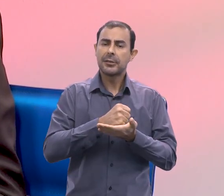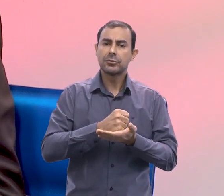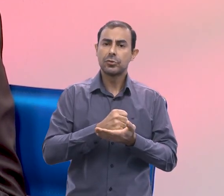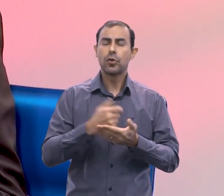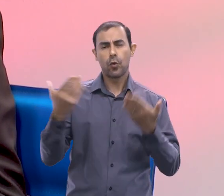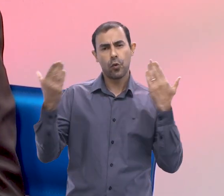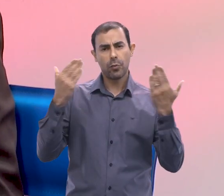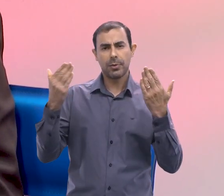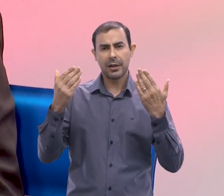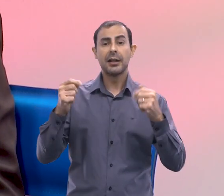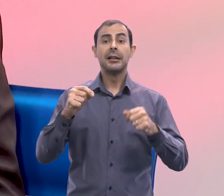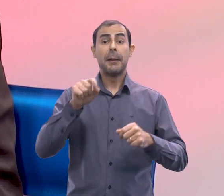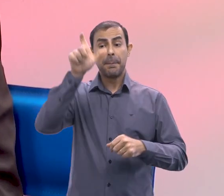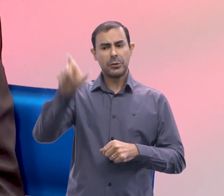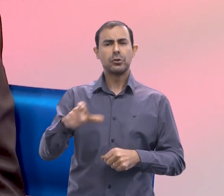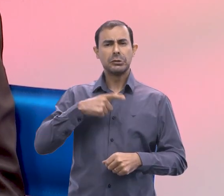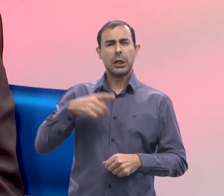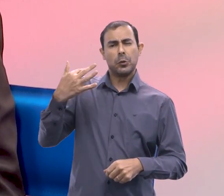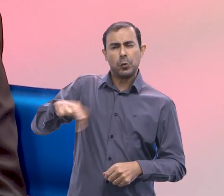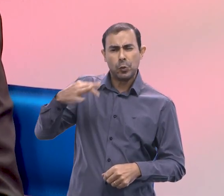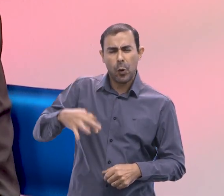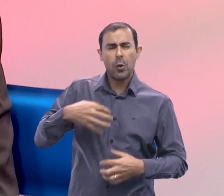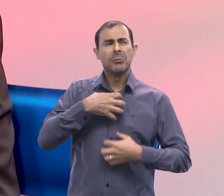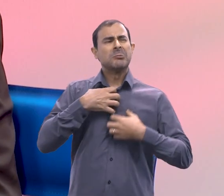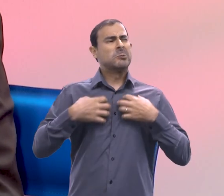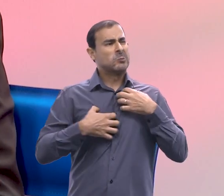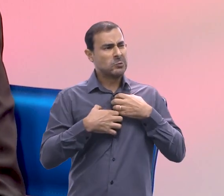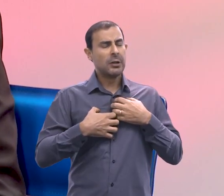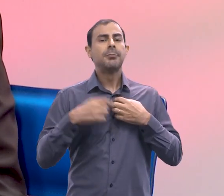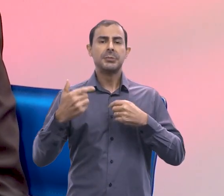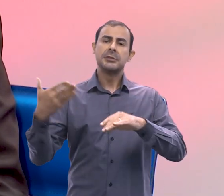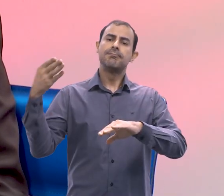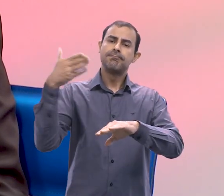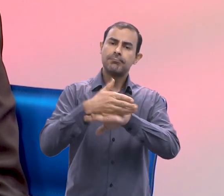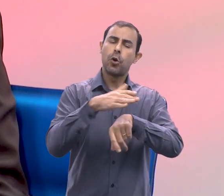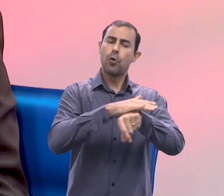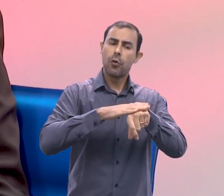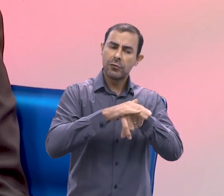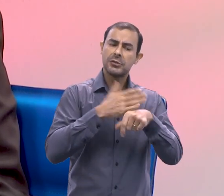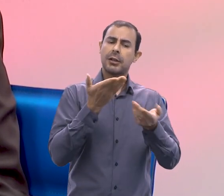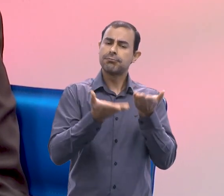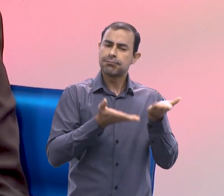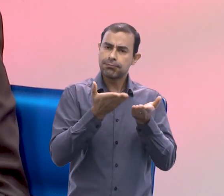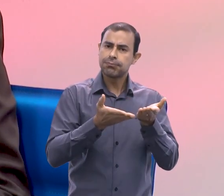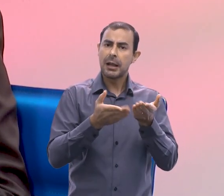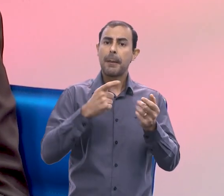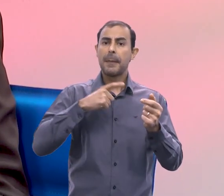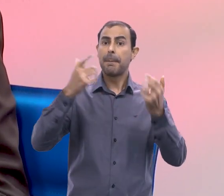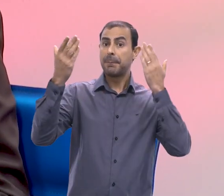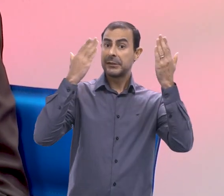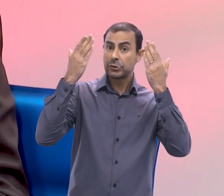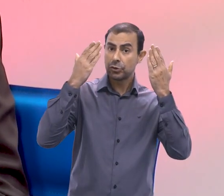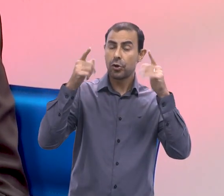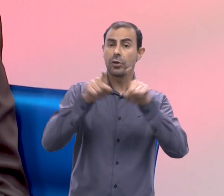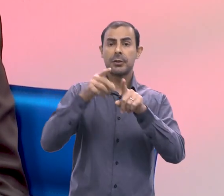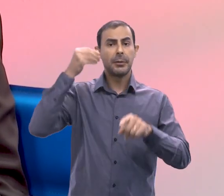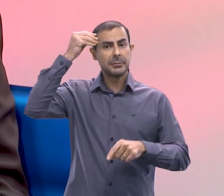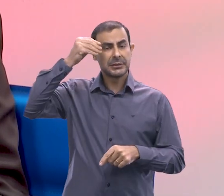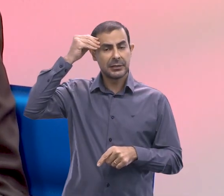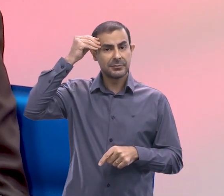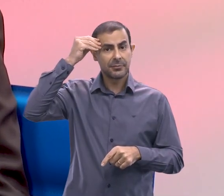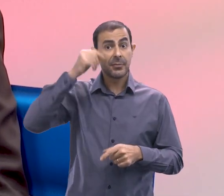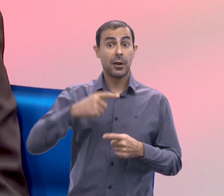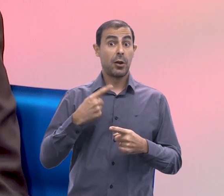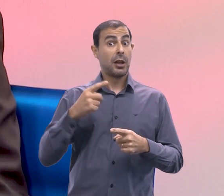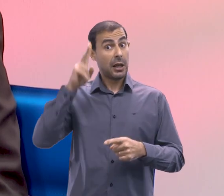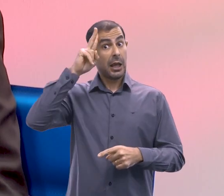passando por processo de dor, sofrimento e angústia a procurar ajuda com psiquiatra e psicólogo. Lembrando que psiquiatra e